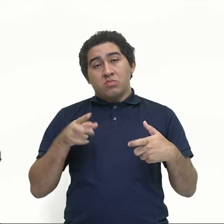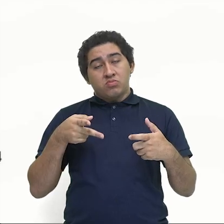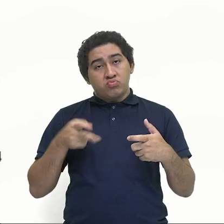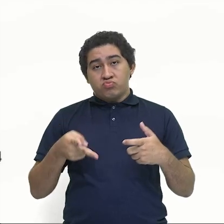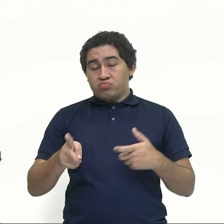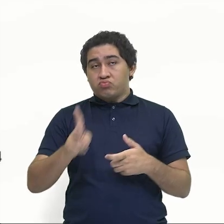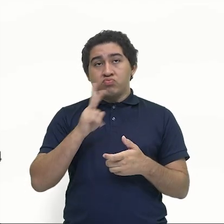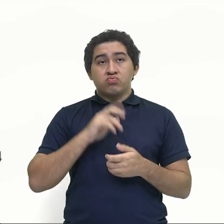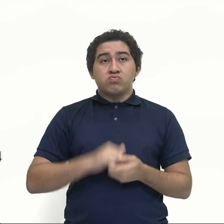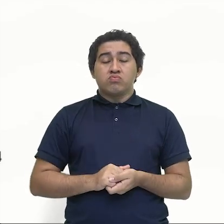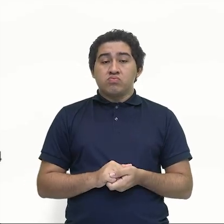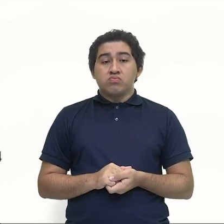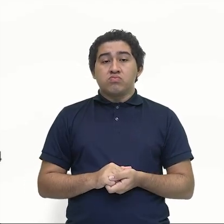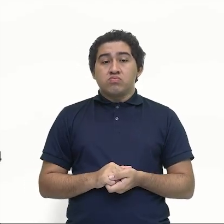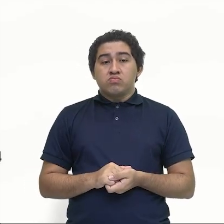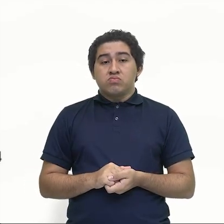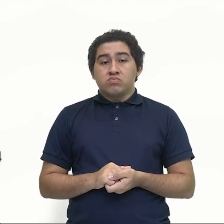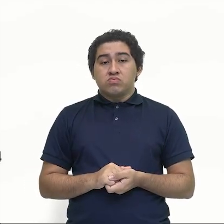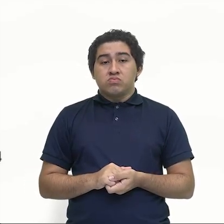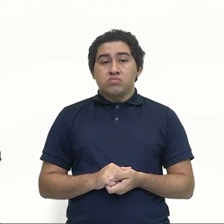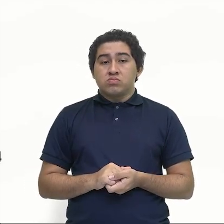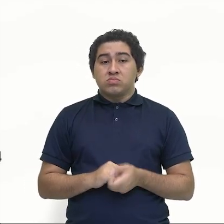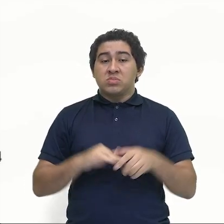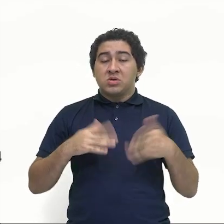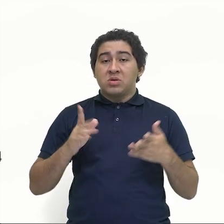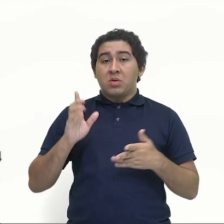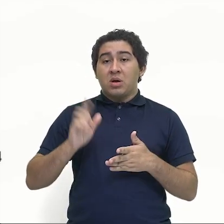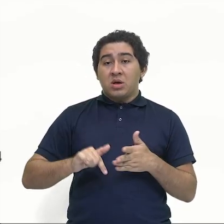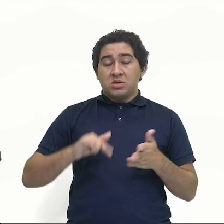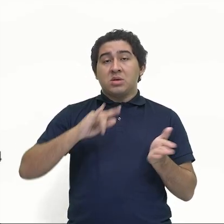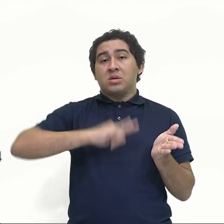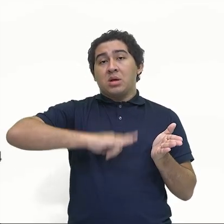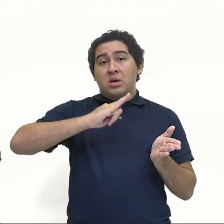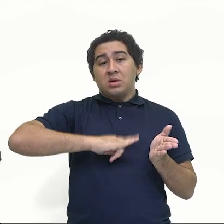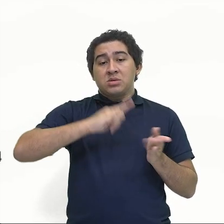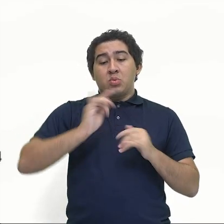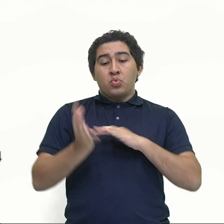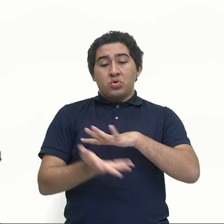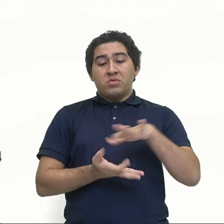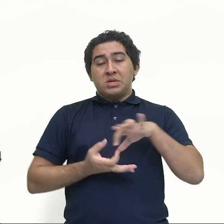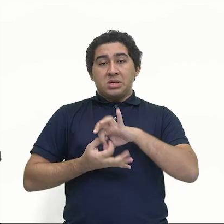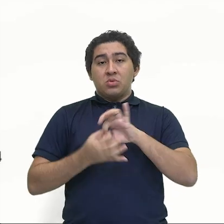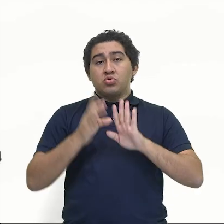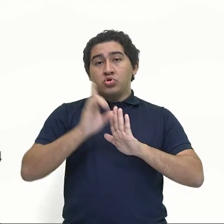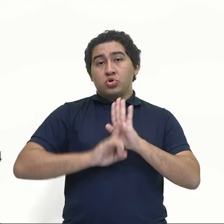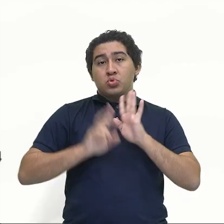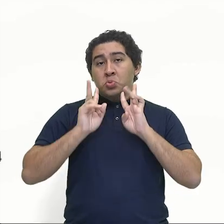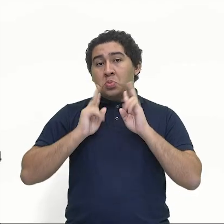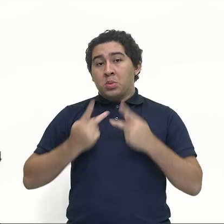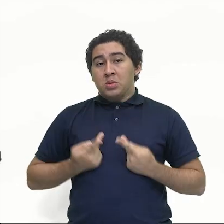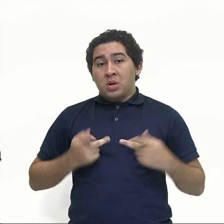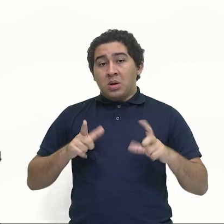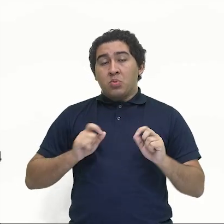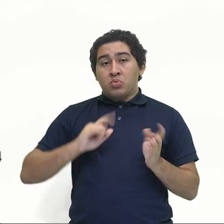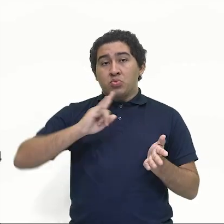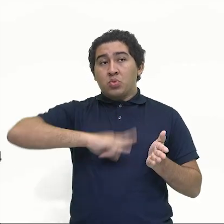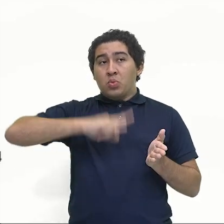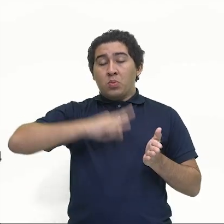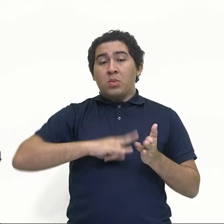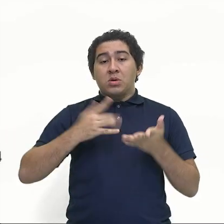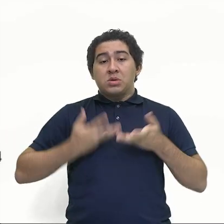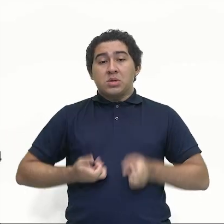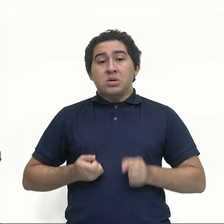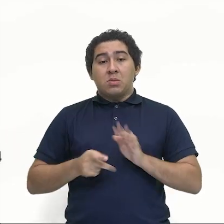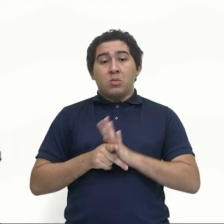em diante, ok? Então a Declaração Universal dos Direitos Humanos é um documento